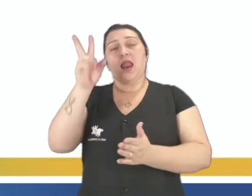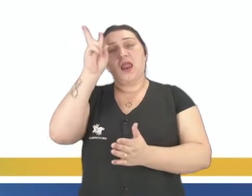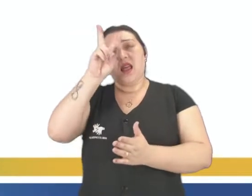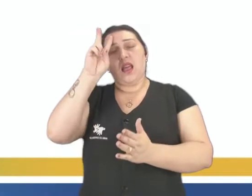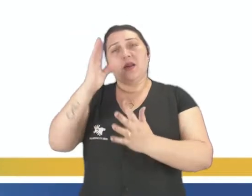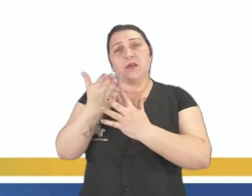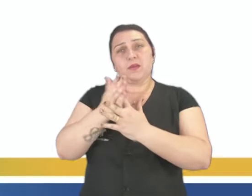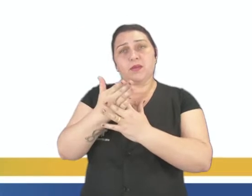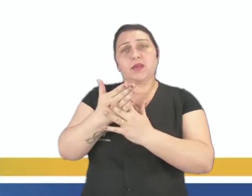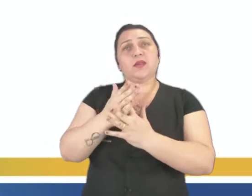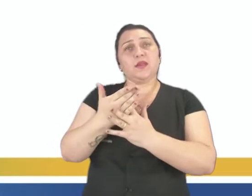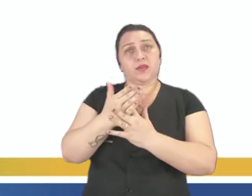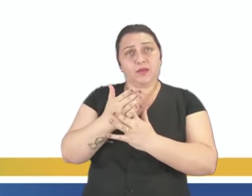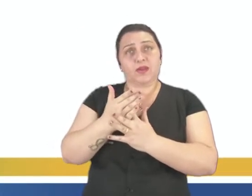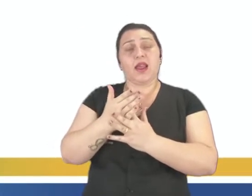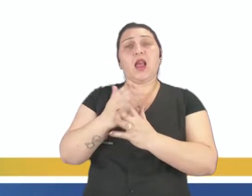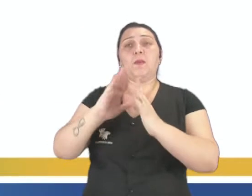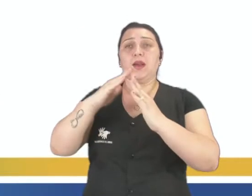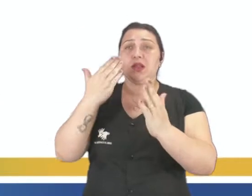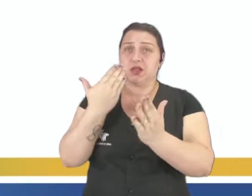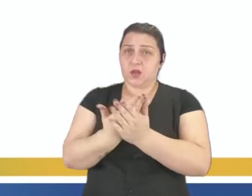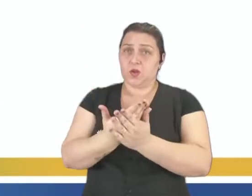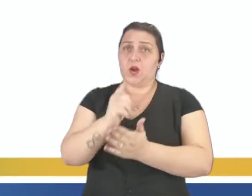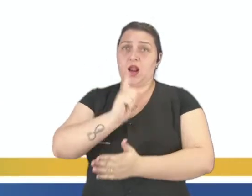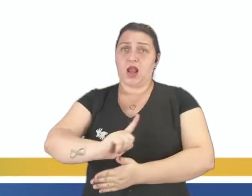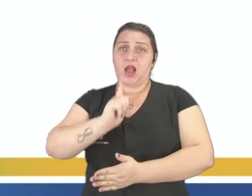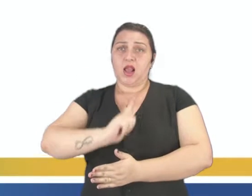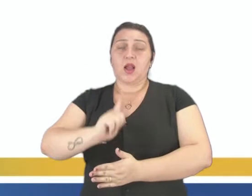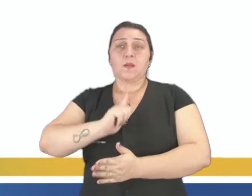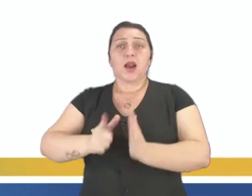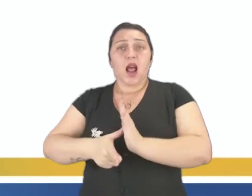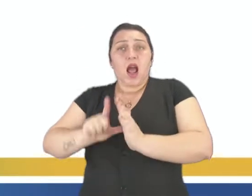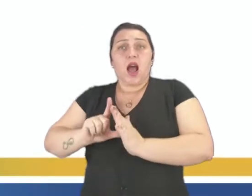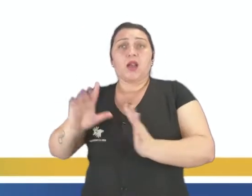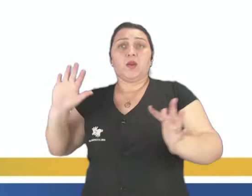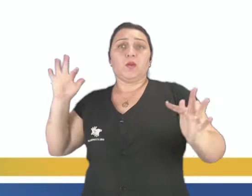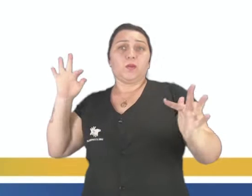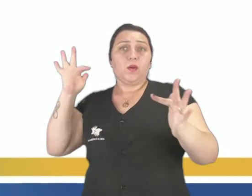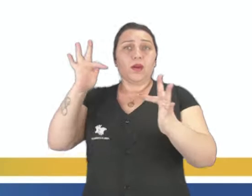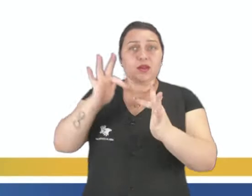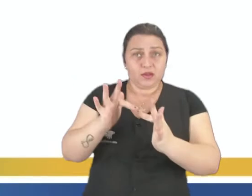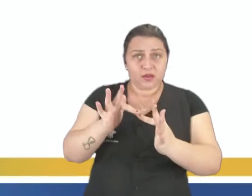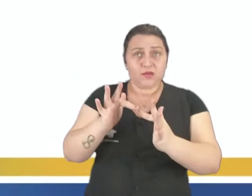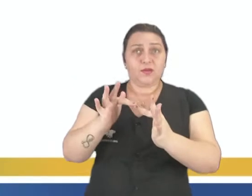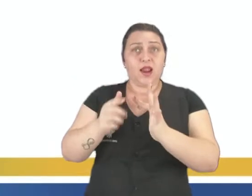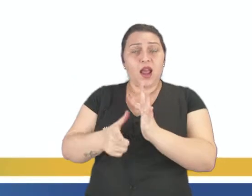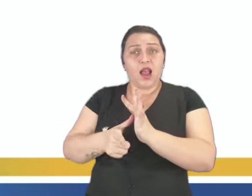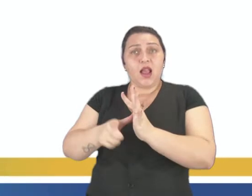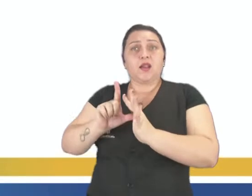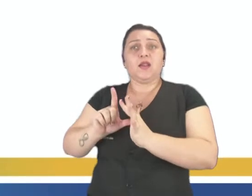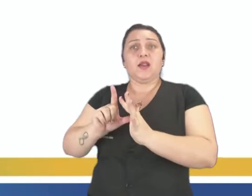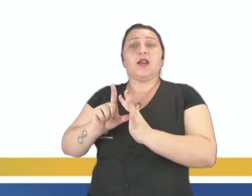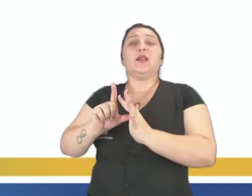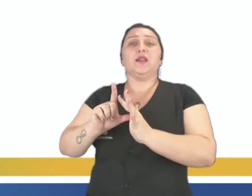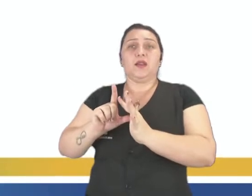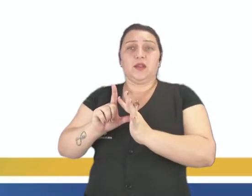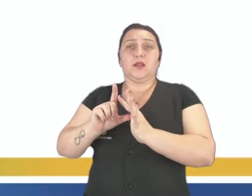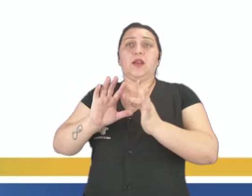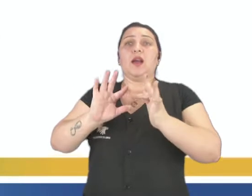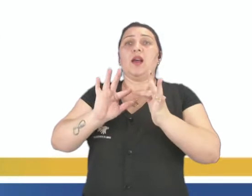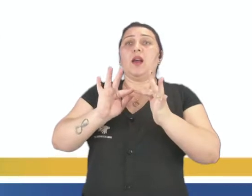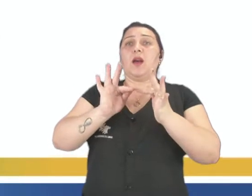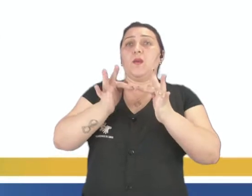ou seiscentismo é uma escola literária posterior ao classicismo e anterior ao arcadismo,